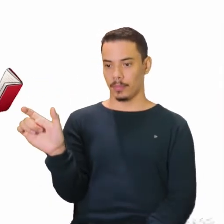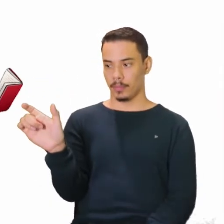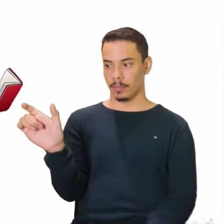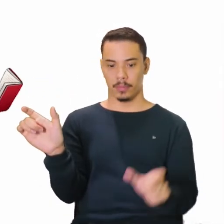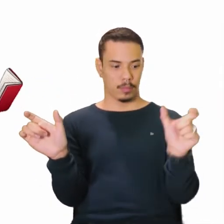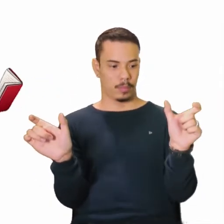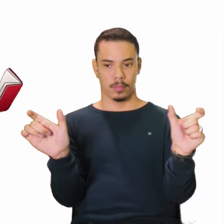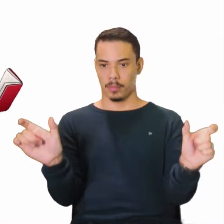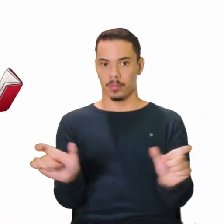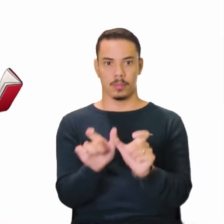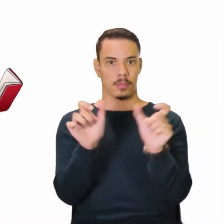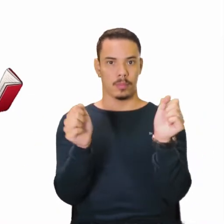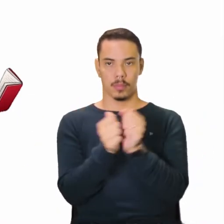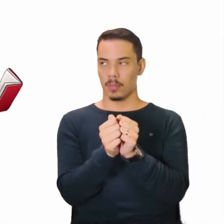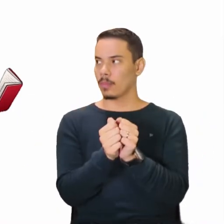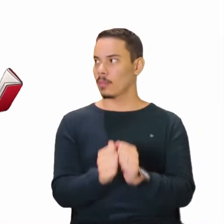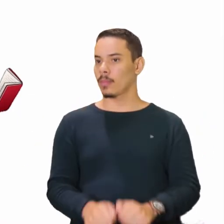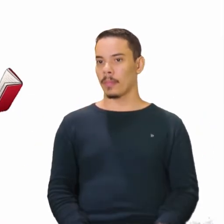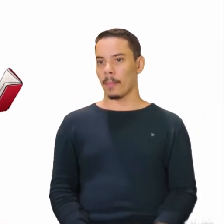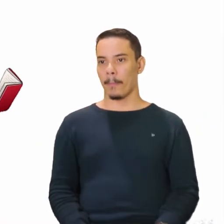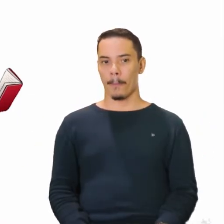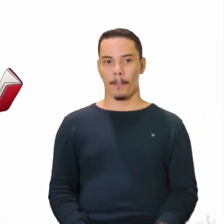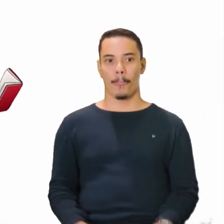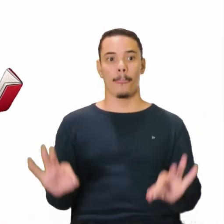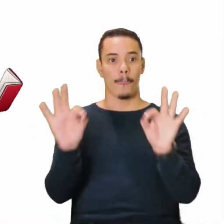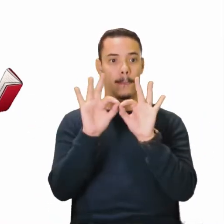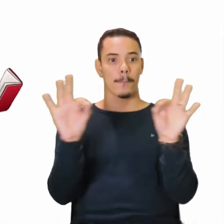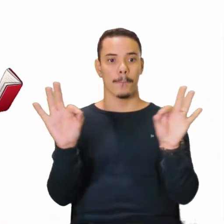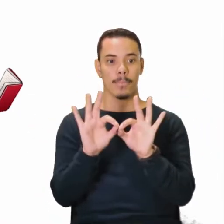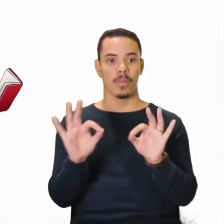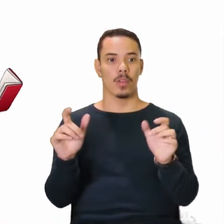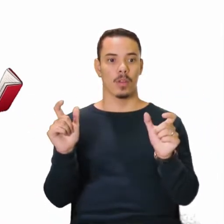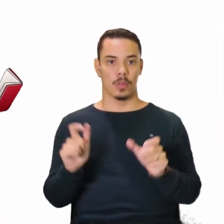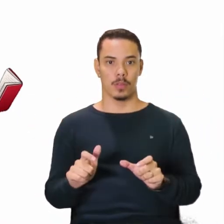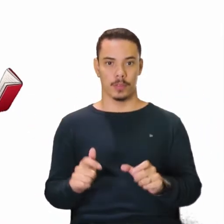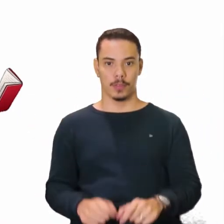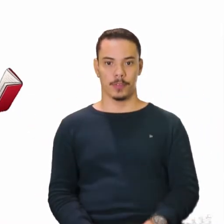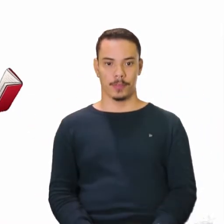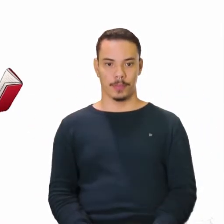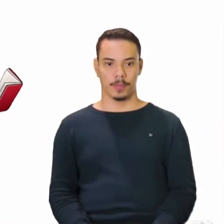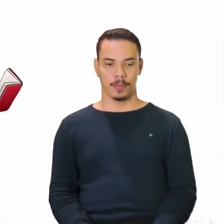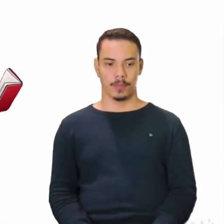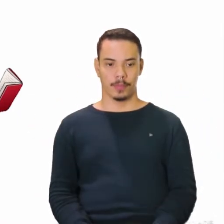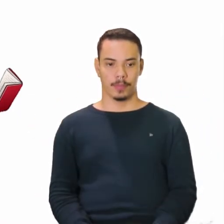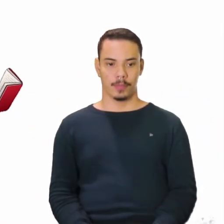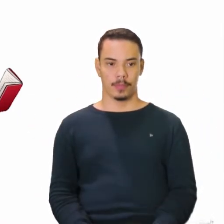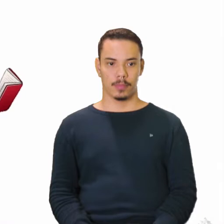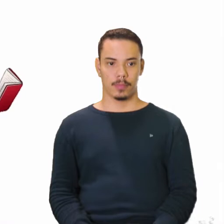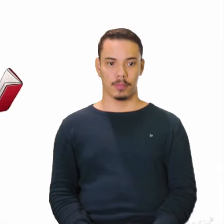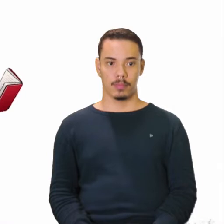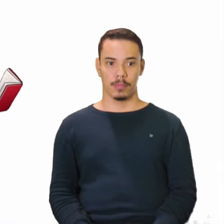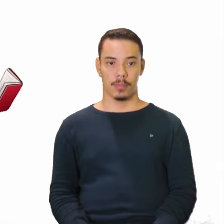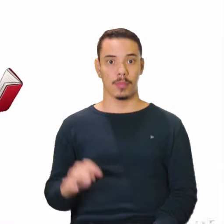si. ou orações. As duas orações entre si, onde é que está aí essas duas orações entre si? Entrei e fechei a